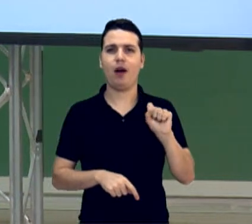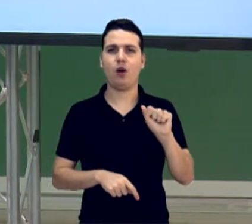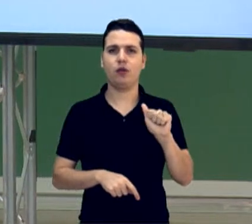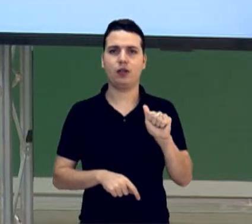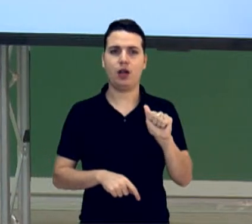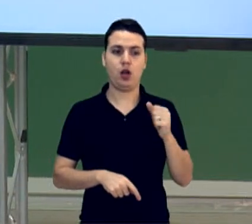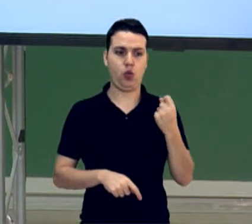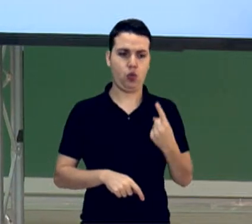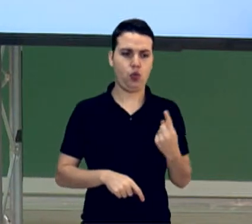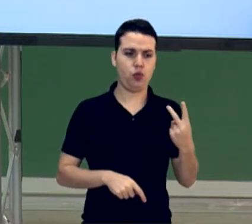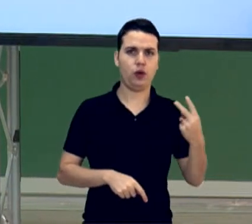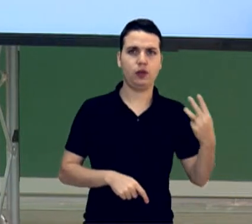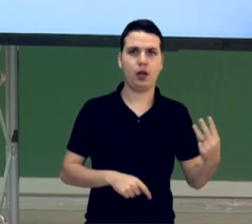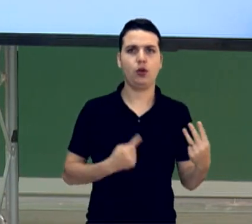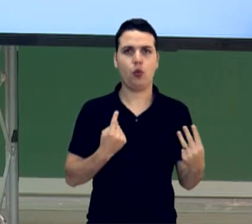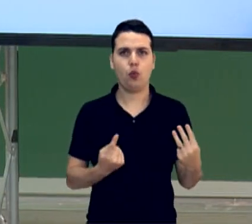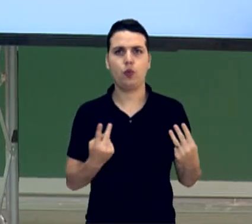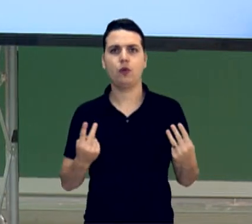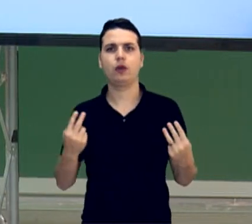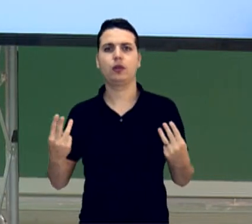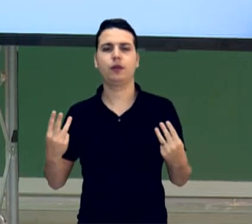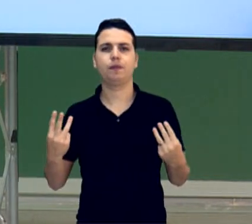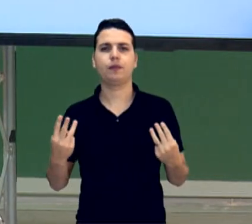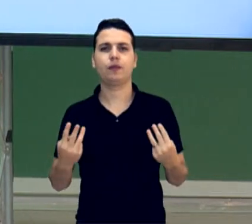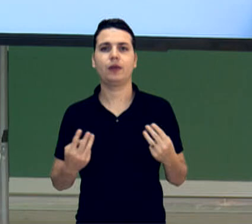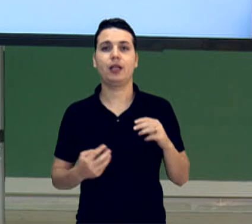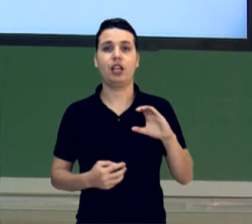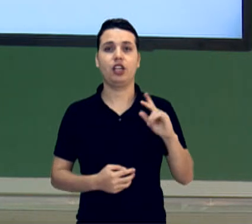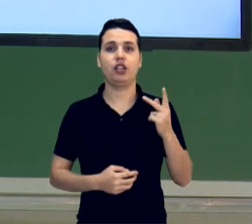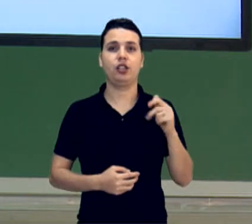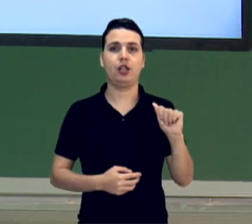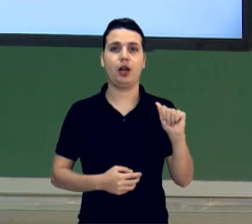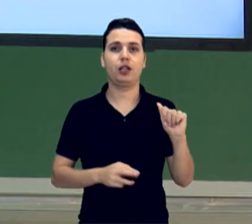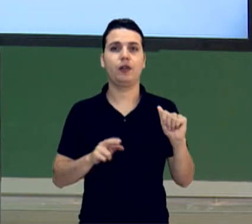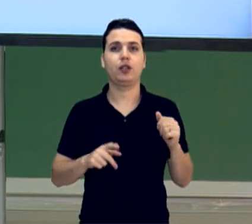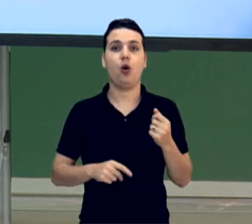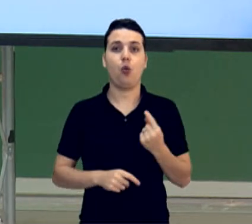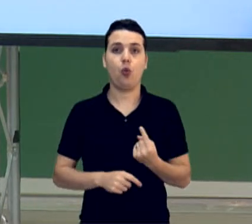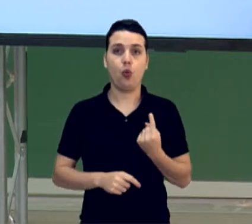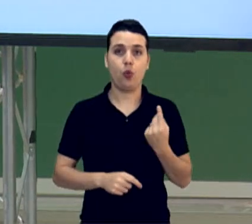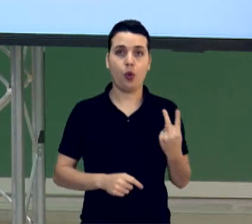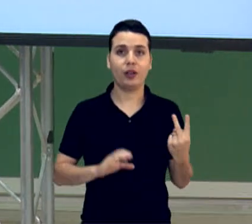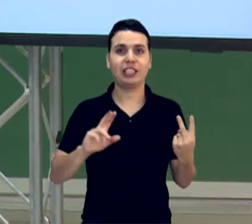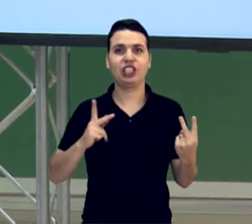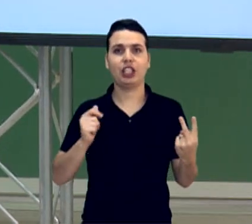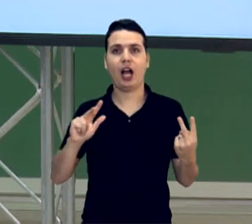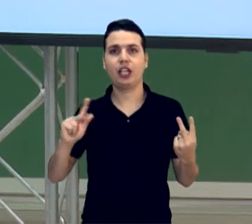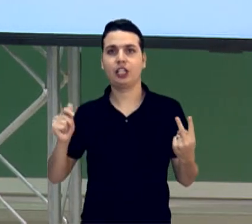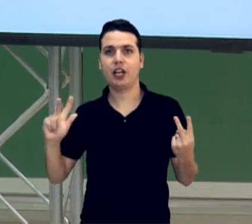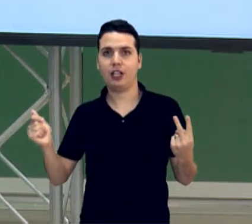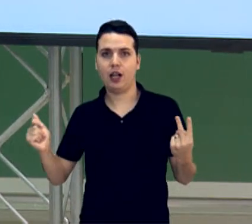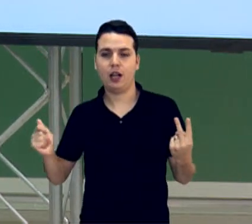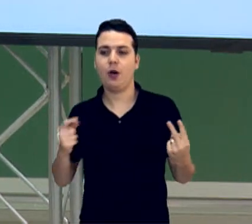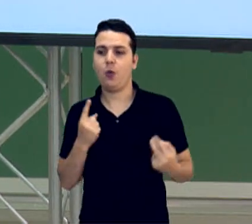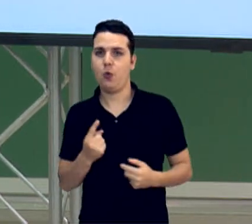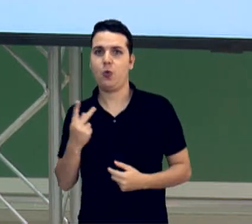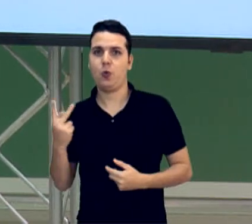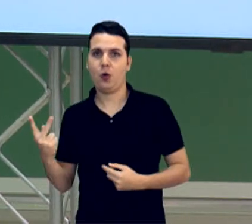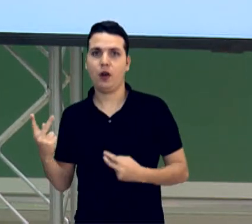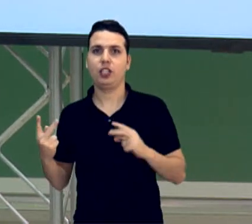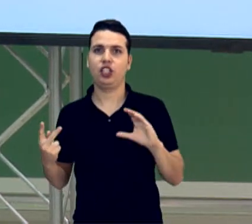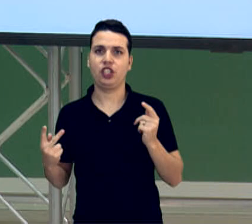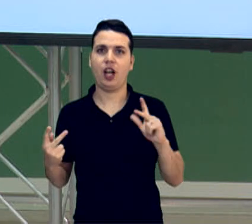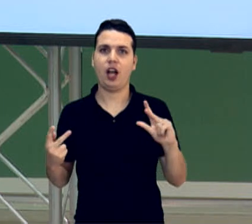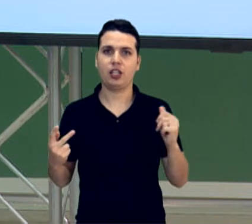2, 3. No tchá-tchá-tchá é 1, 2, tchá-tchá-tchá, 1, 2, tchá-tchá-tchá. Então, por isso que